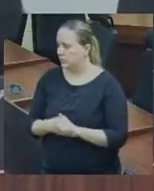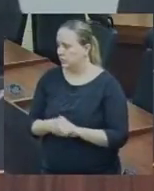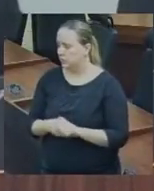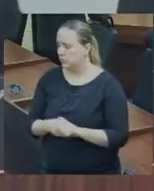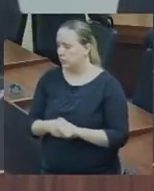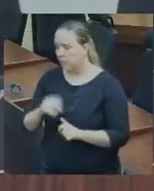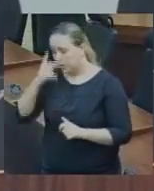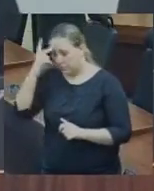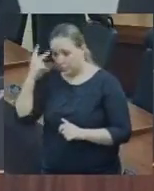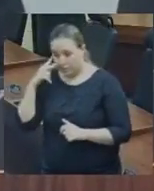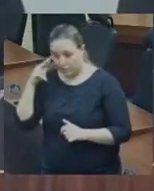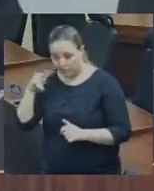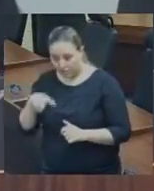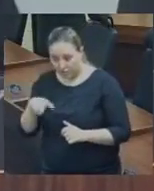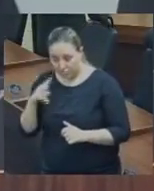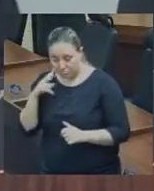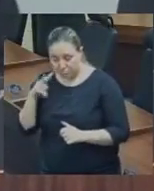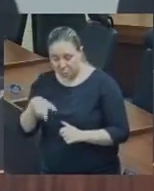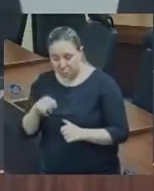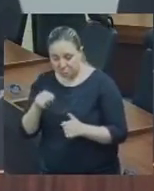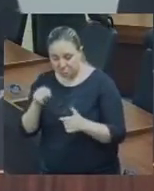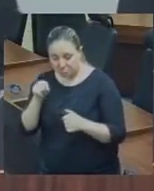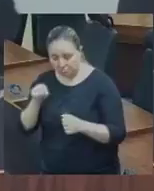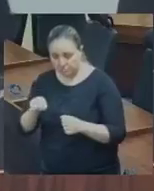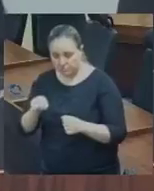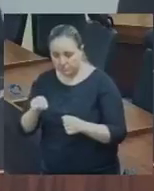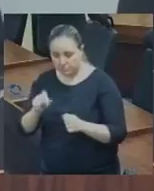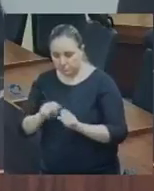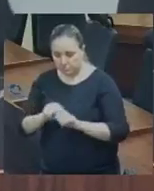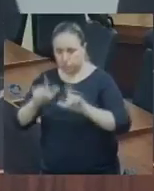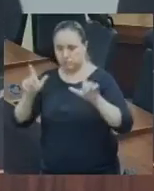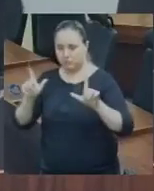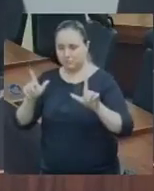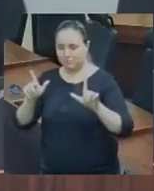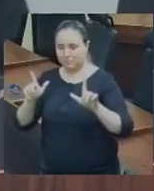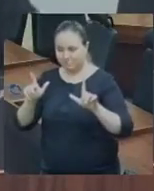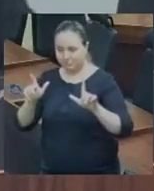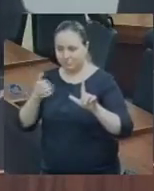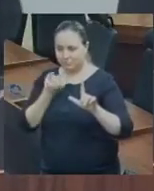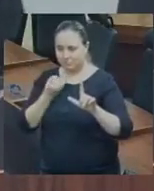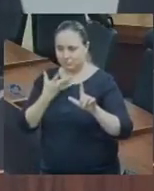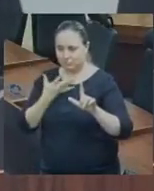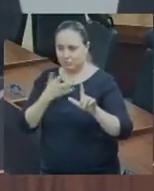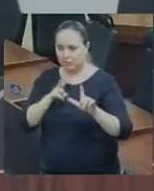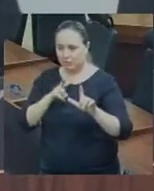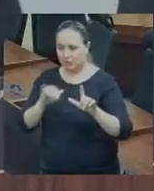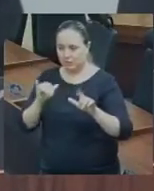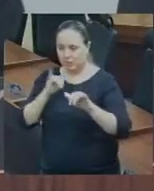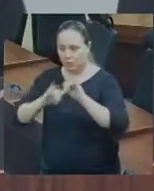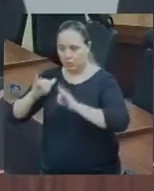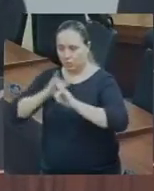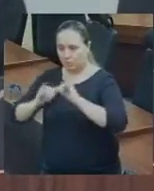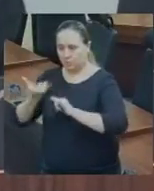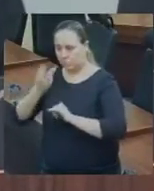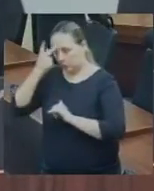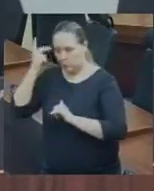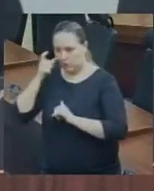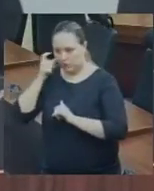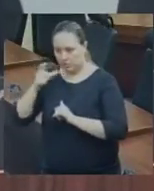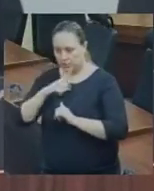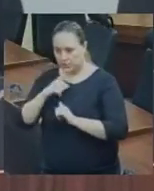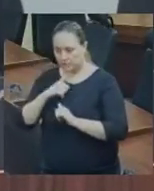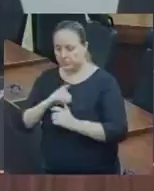para quem enxerga vai lá clica no naquela escrita azul e é direcionado para a informação que ela tem interesse